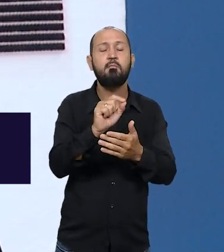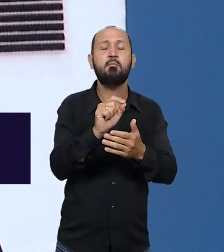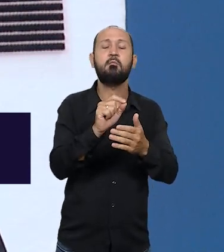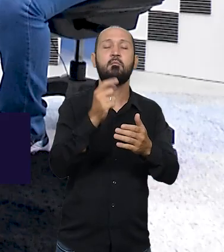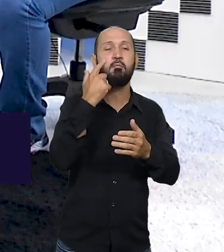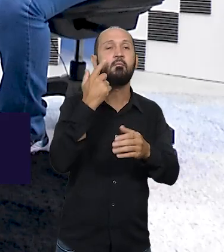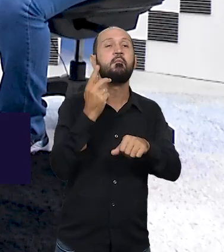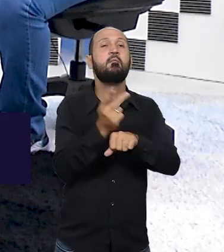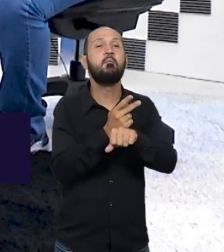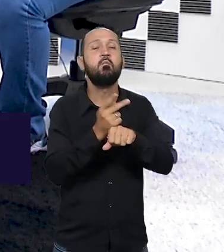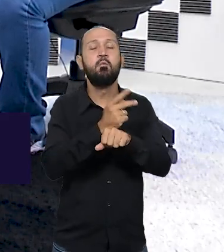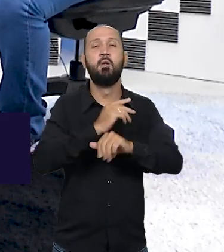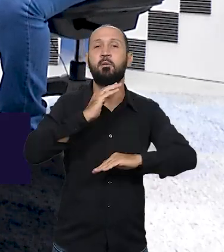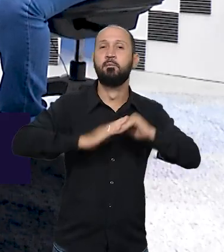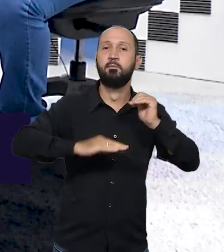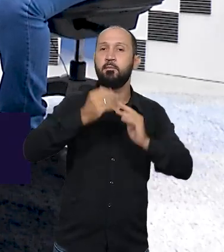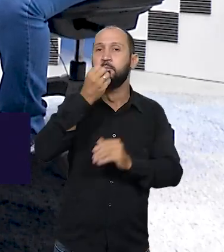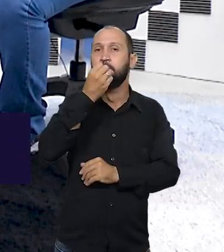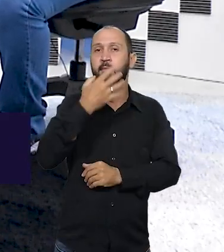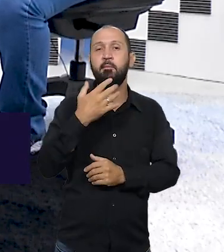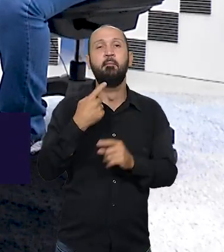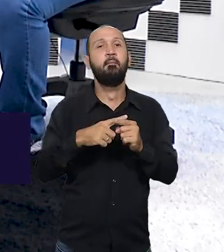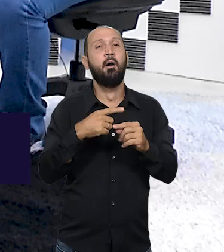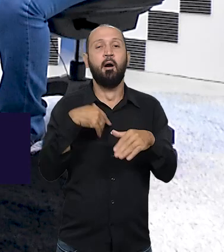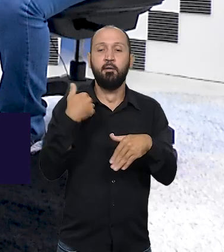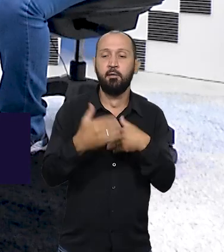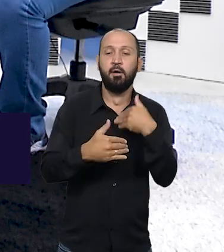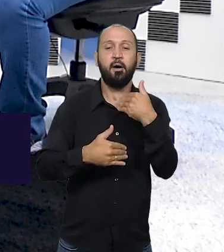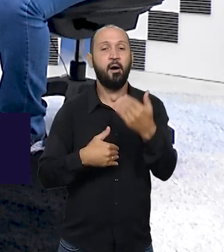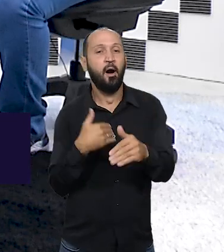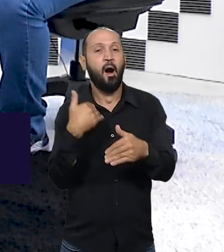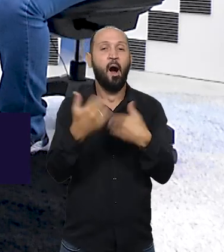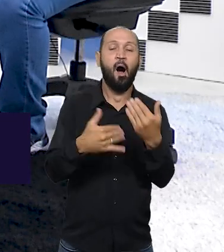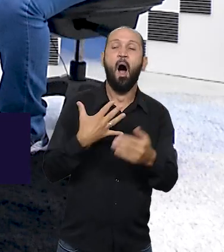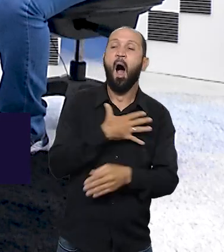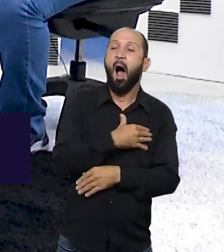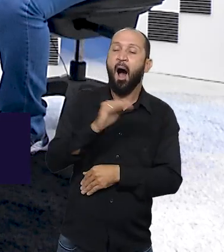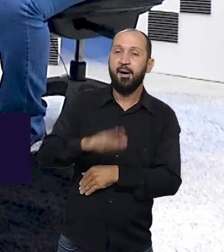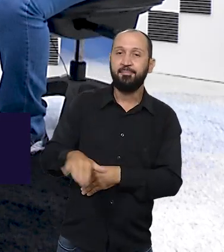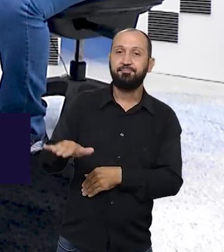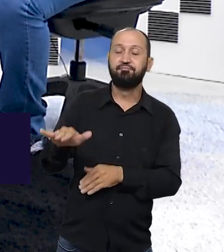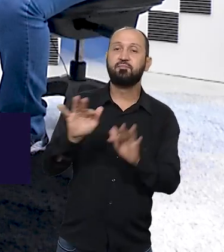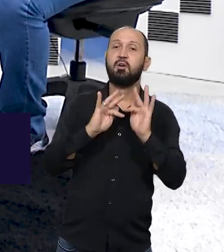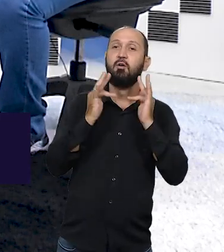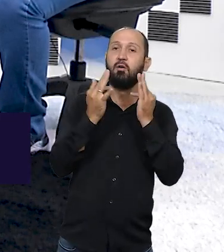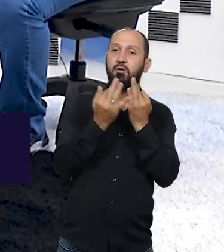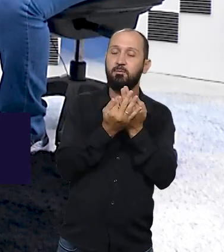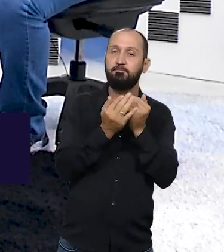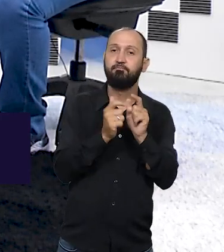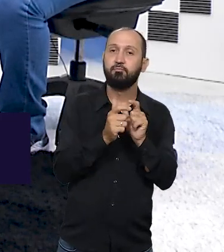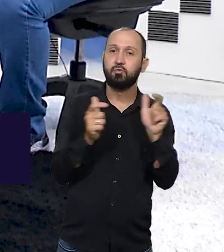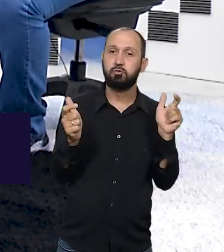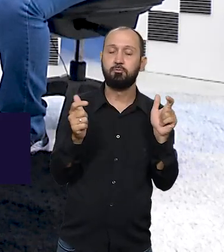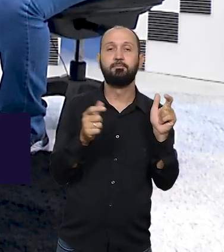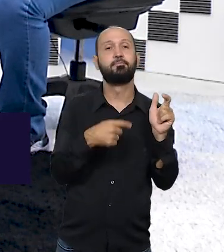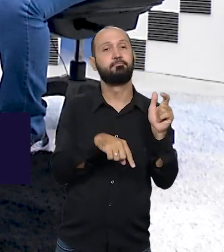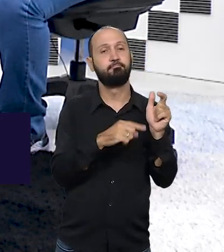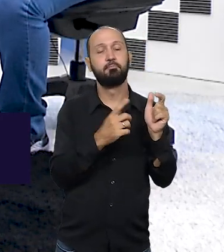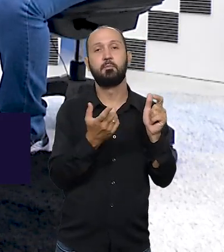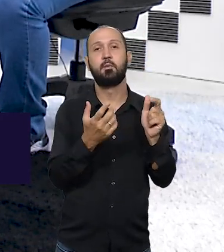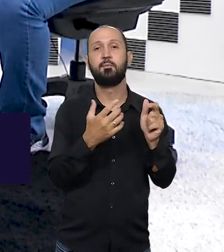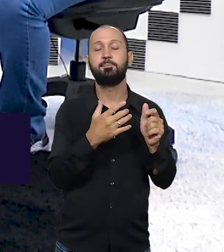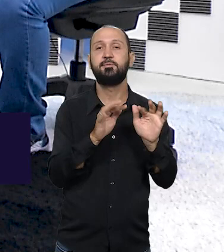no diagnóstico e procure bons profissionais. Porque à medida que você vai estabilizando o seu filho, a nossa família também cresceu com